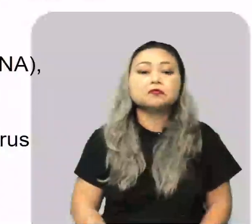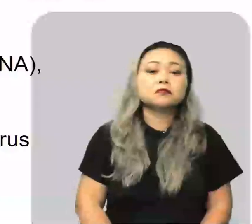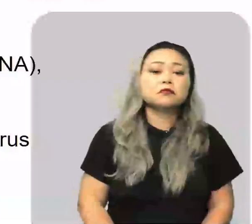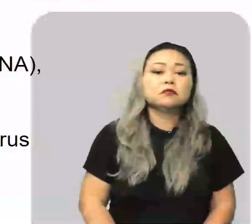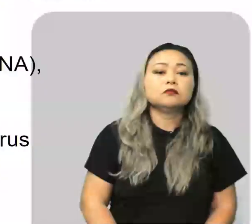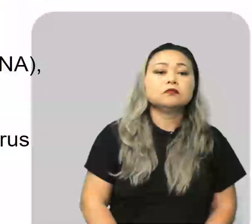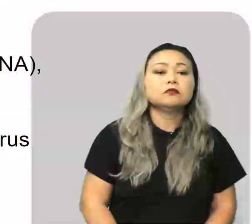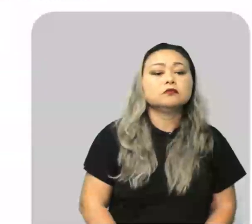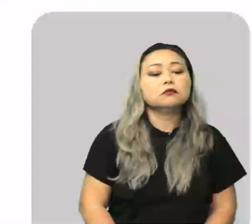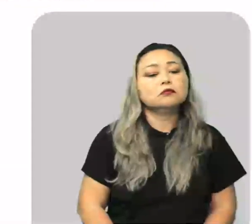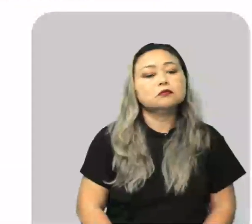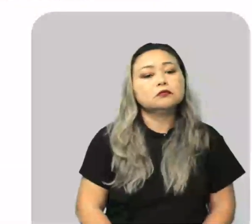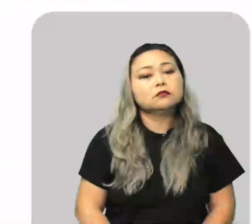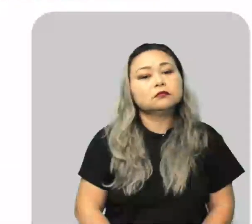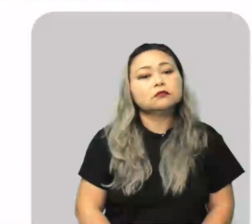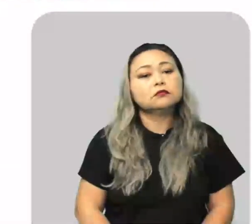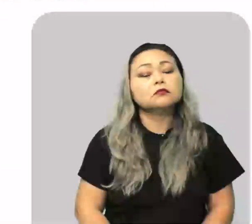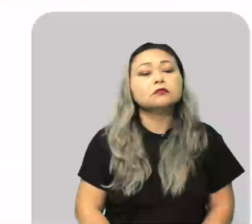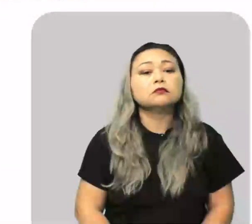fica aí a dica.